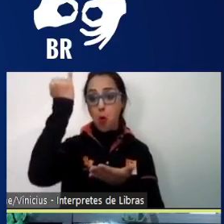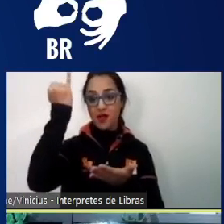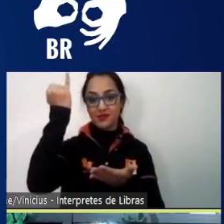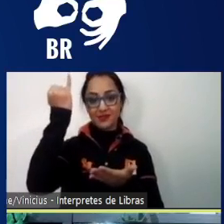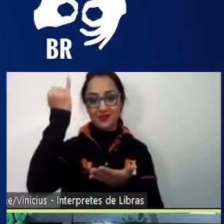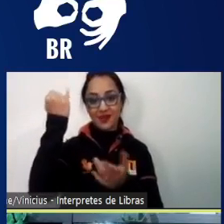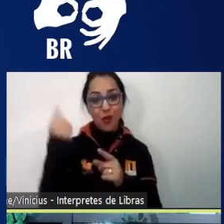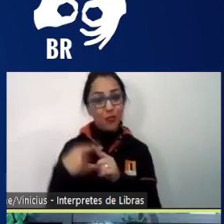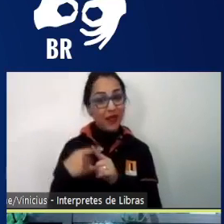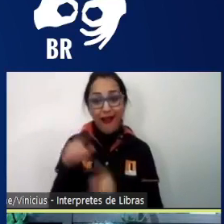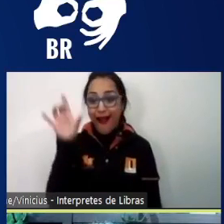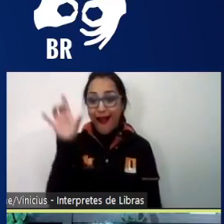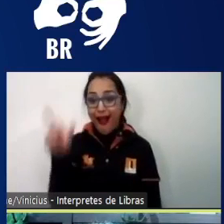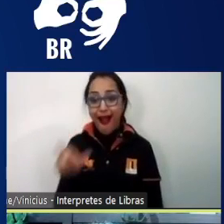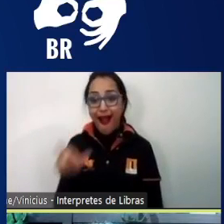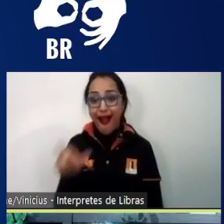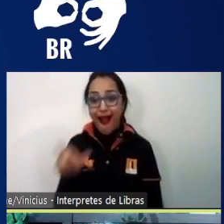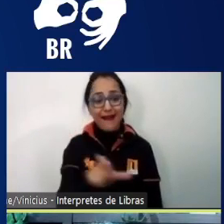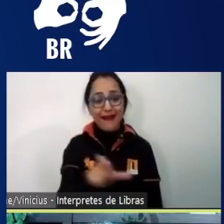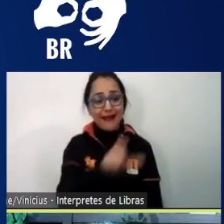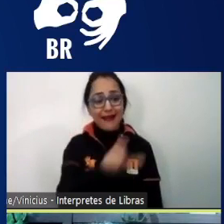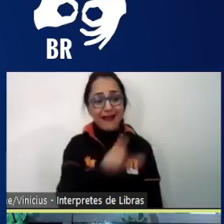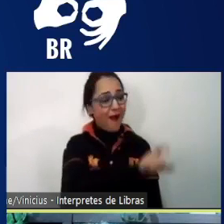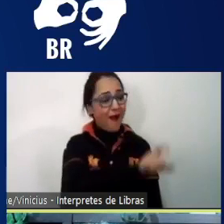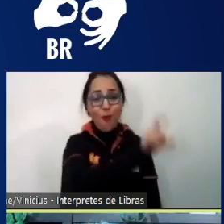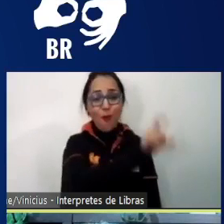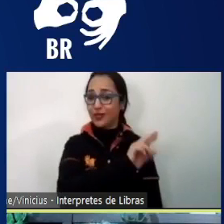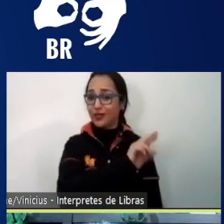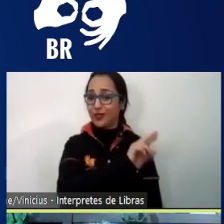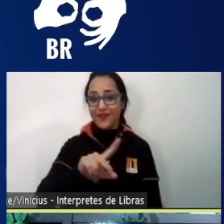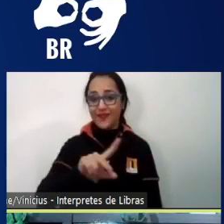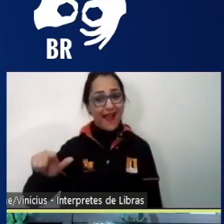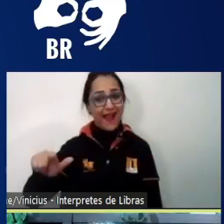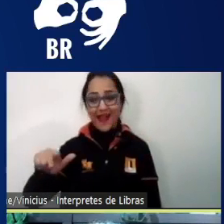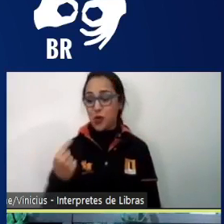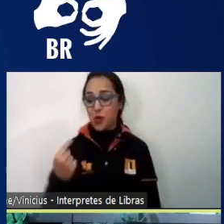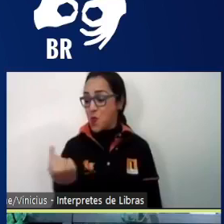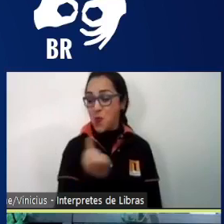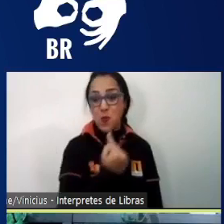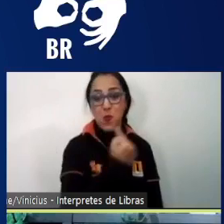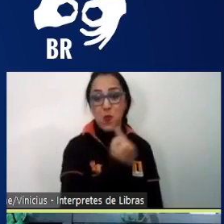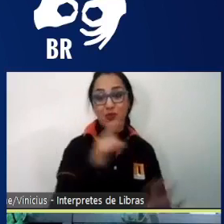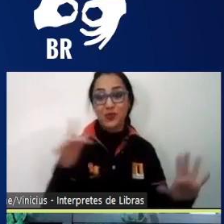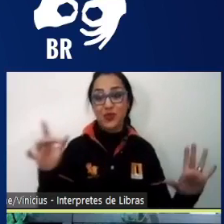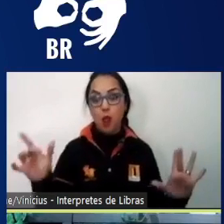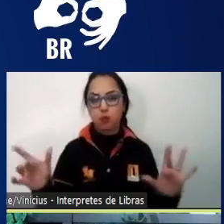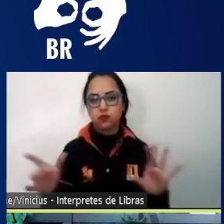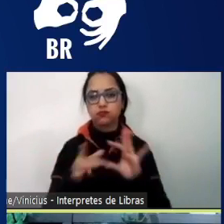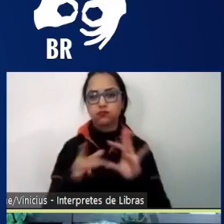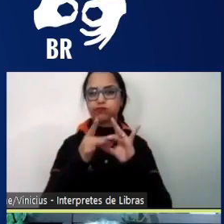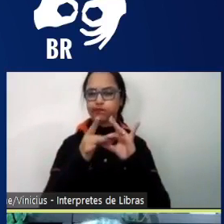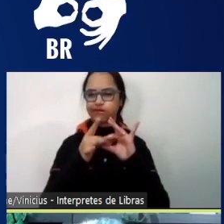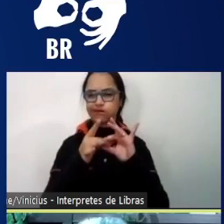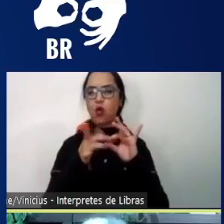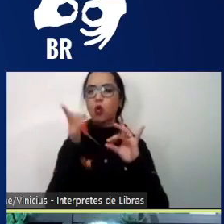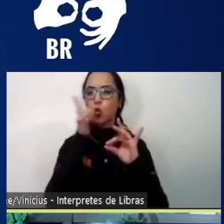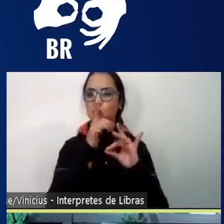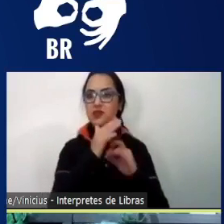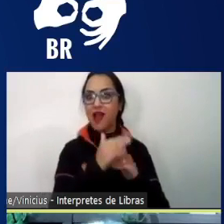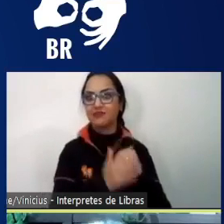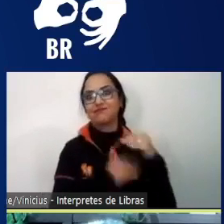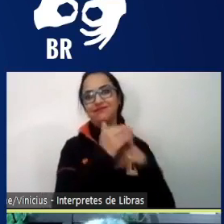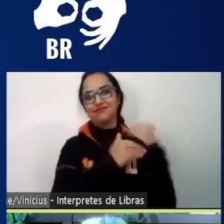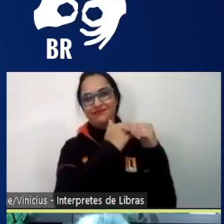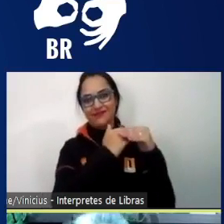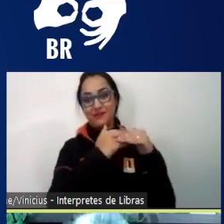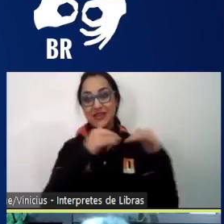seres únicos e nos complementamos, e nessa complementariedade, nessa